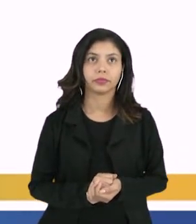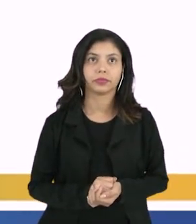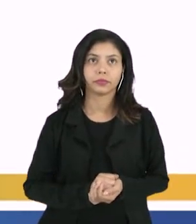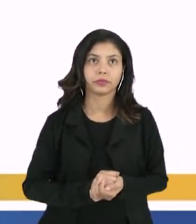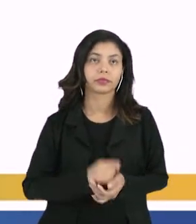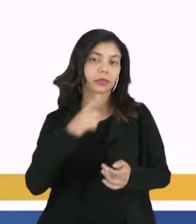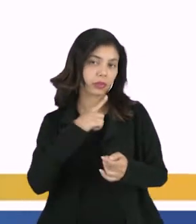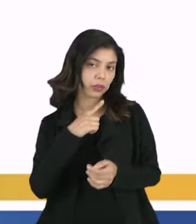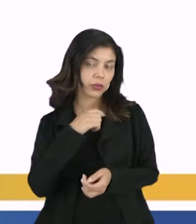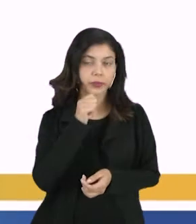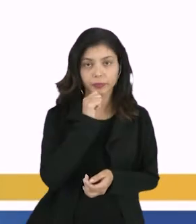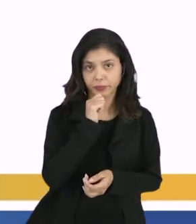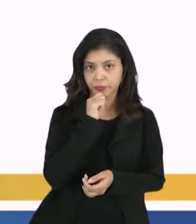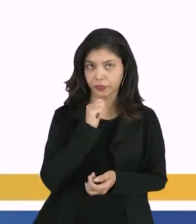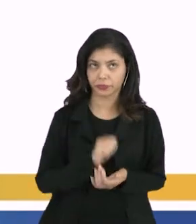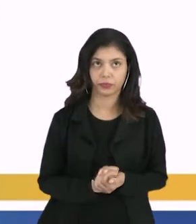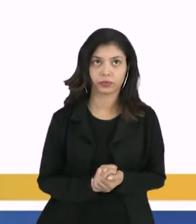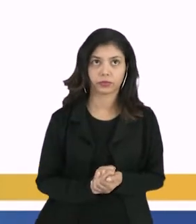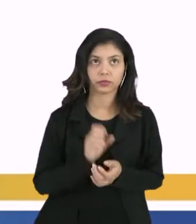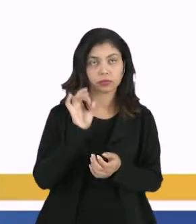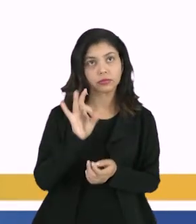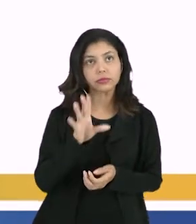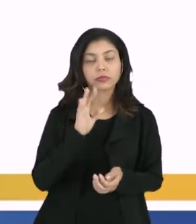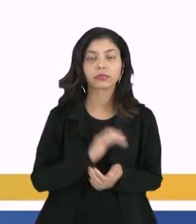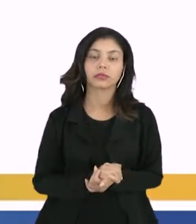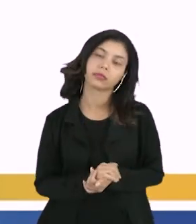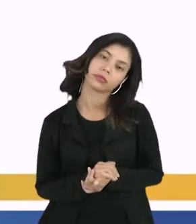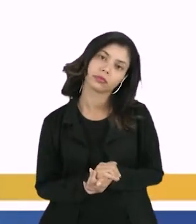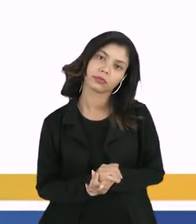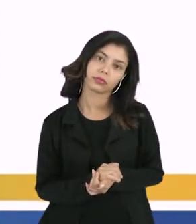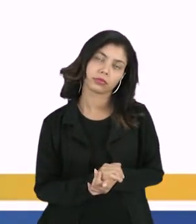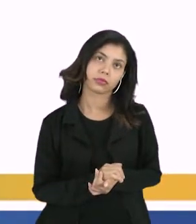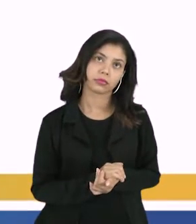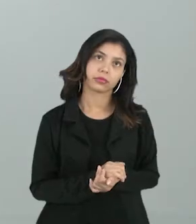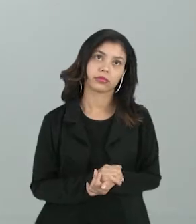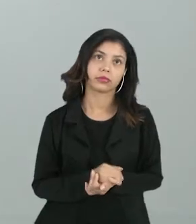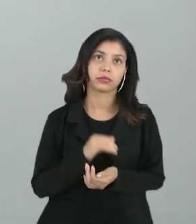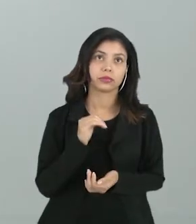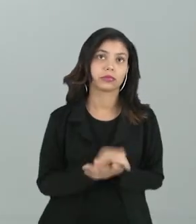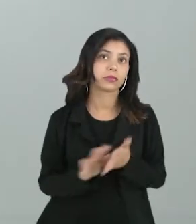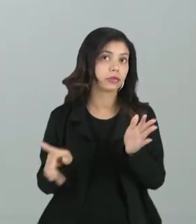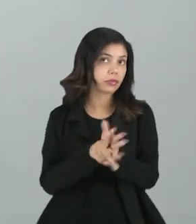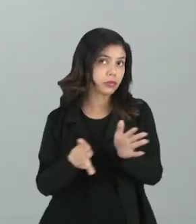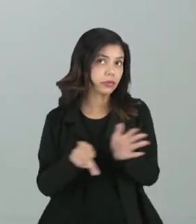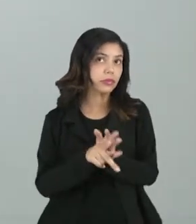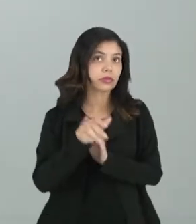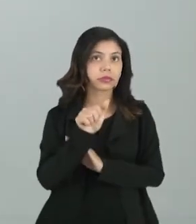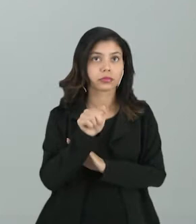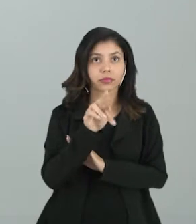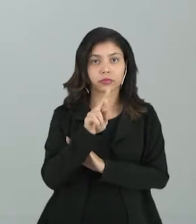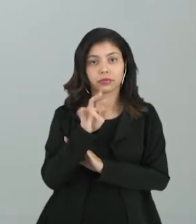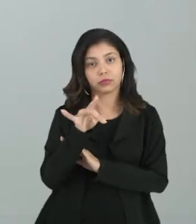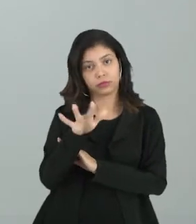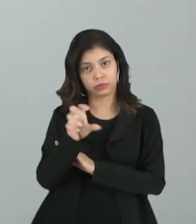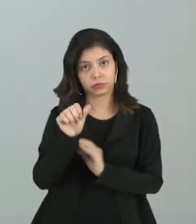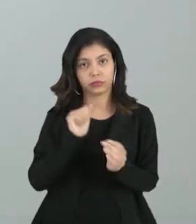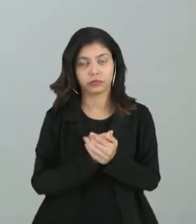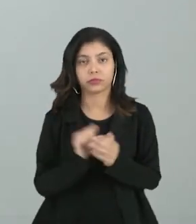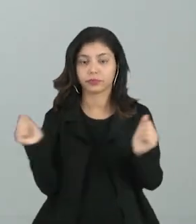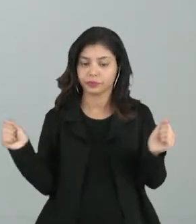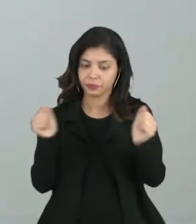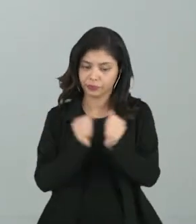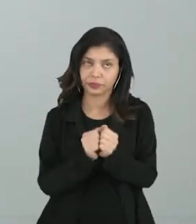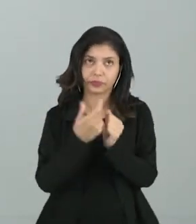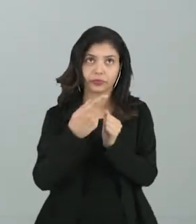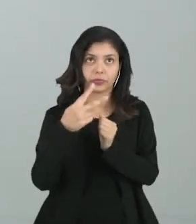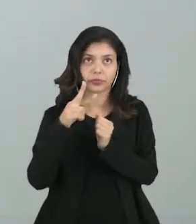E nós temos ainda, só para um adendo, os próprios afixos, que aí eu tenho a junção